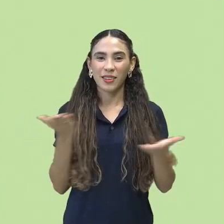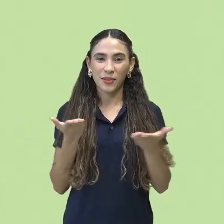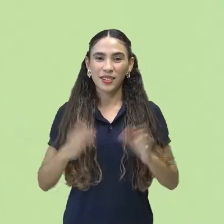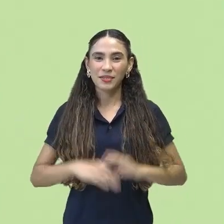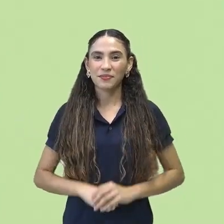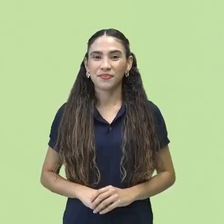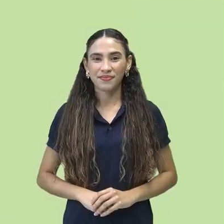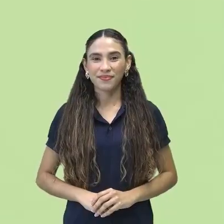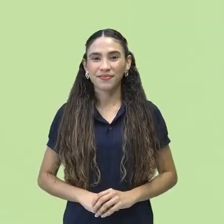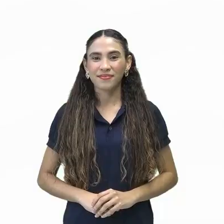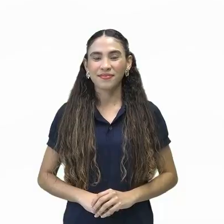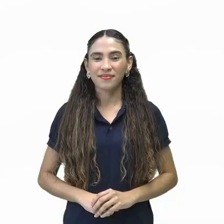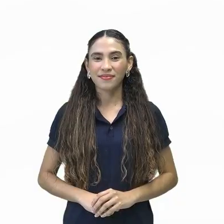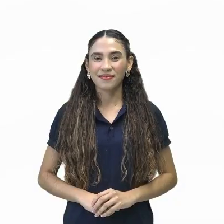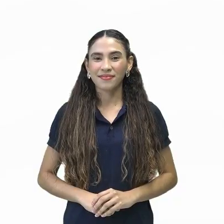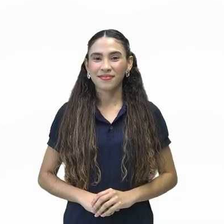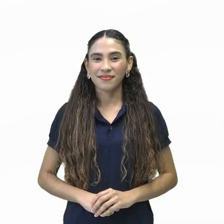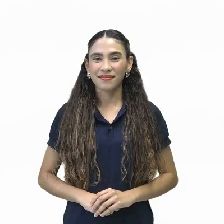hoje.